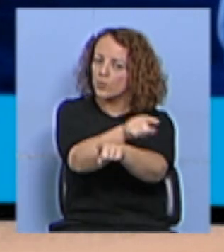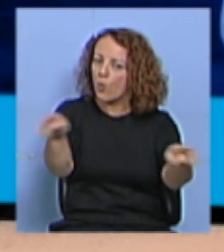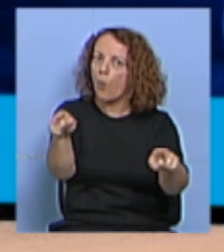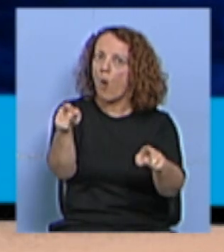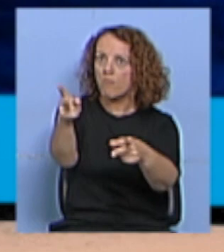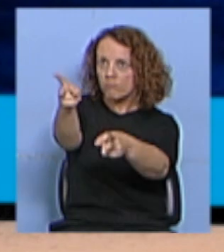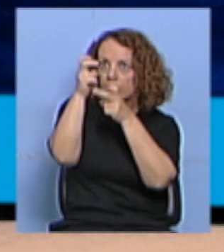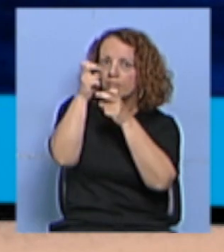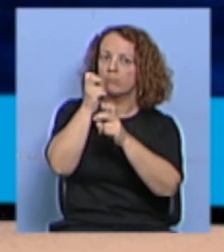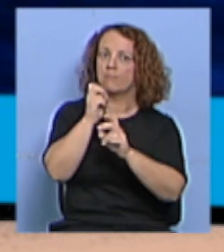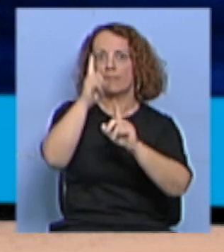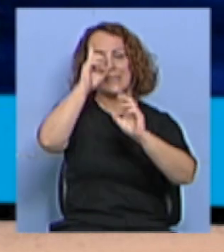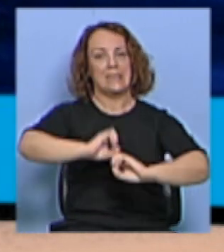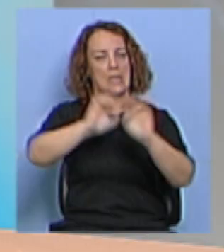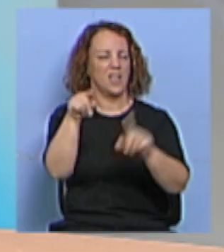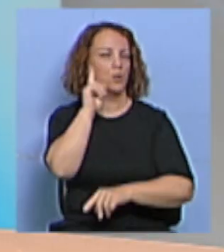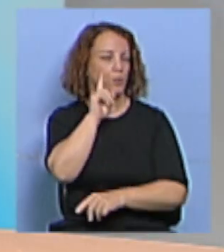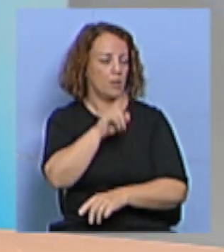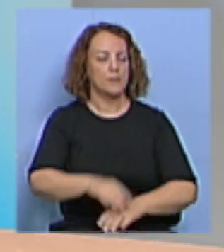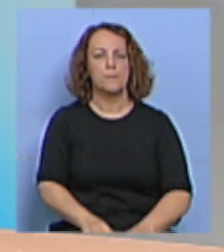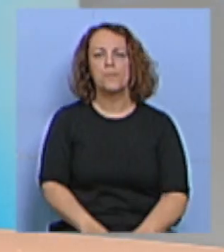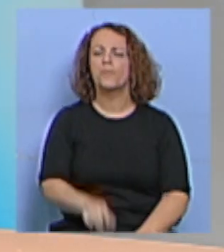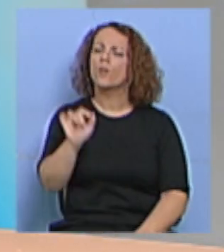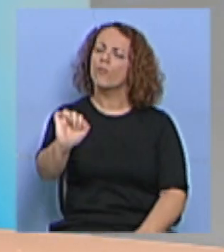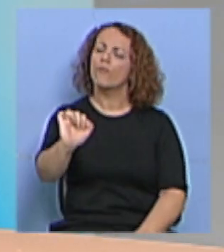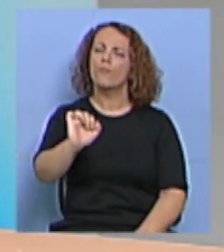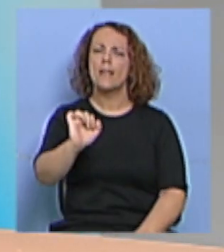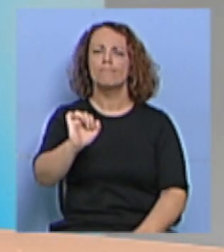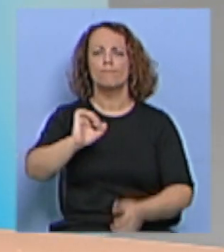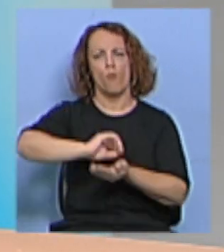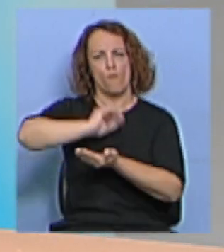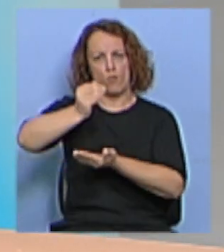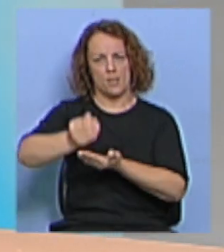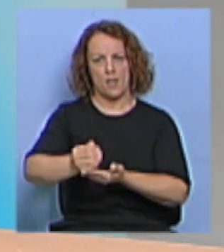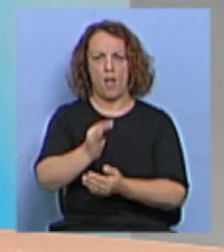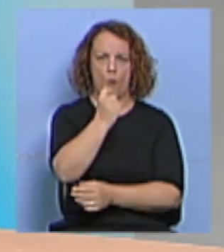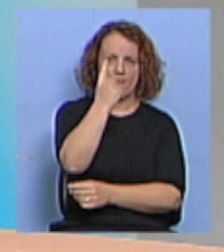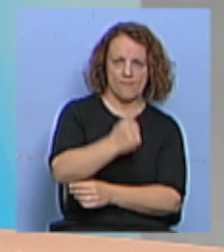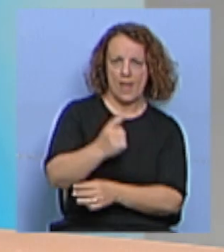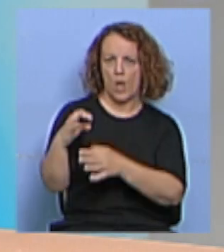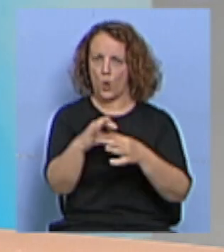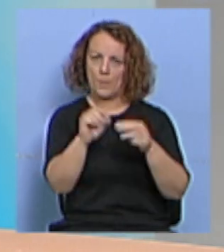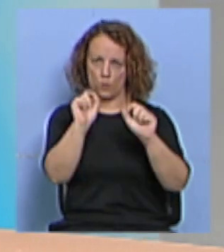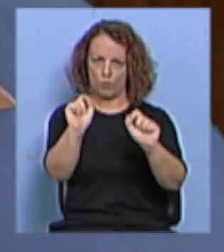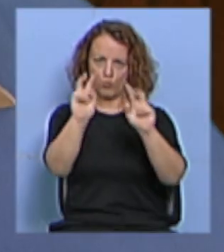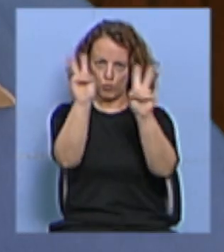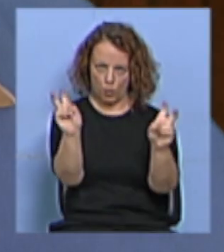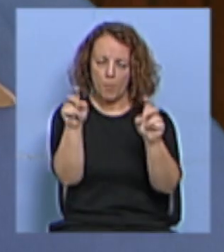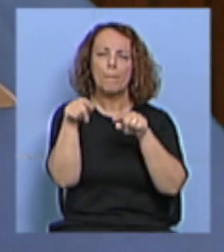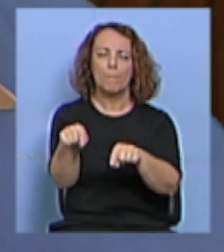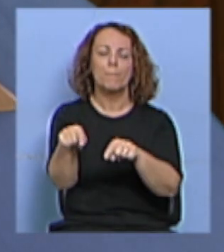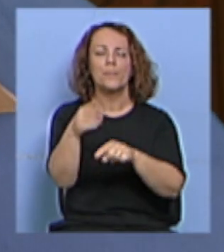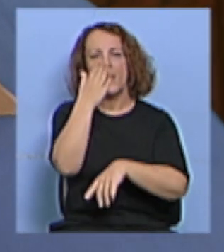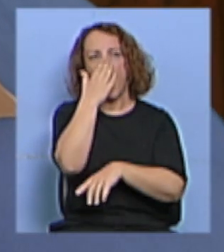este último ponto. A Fundação Fé e Cooperação, podemos dizer que é um canal